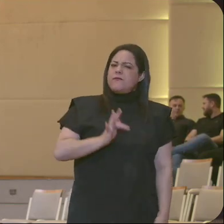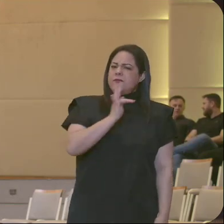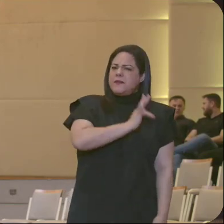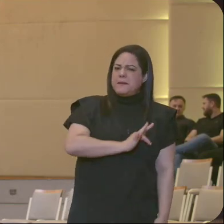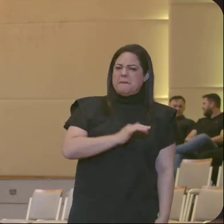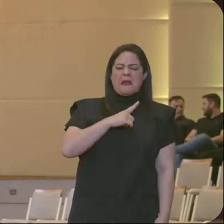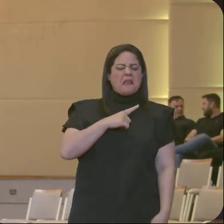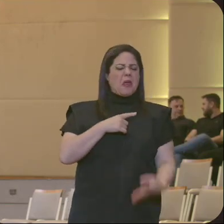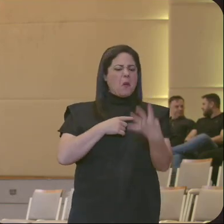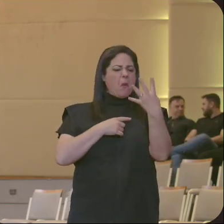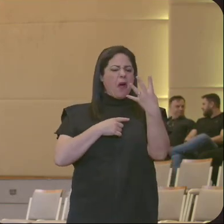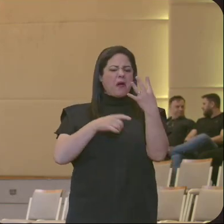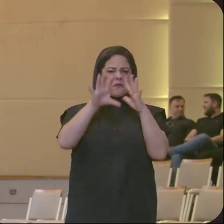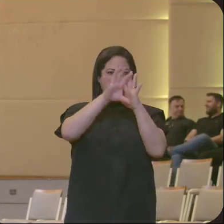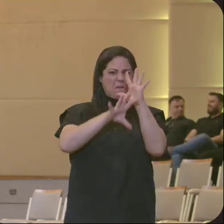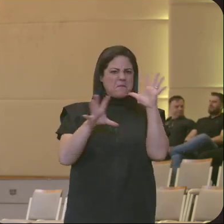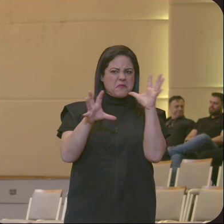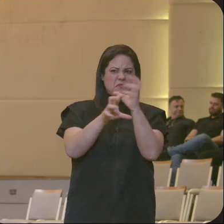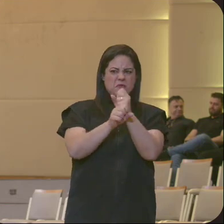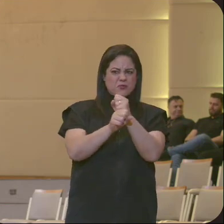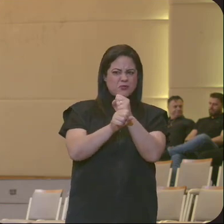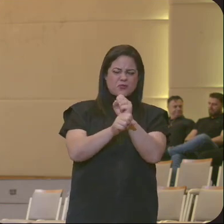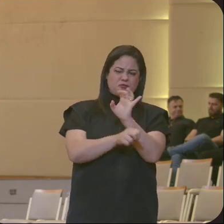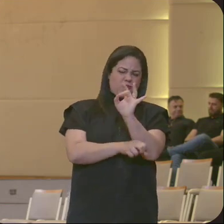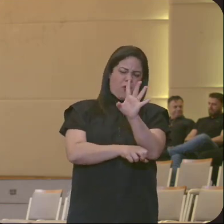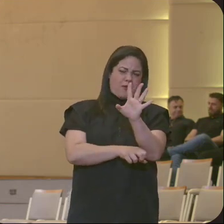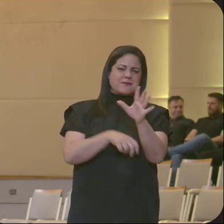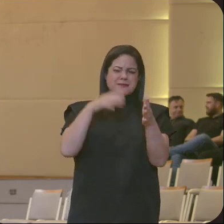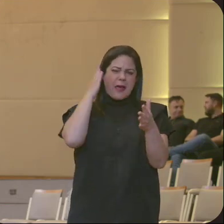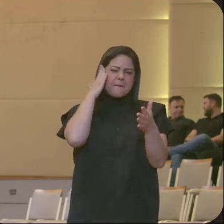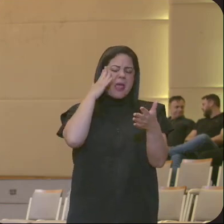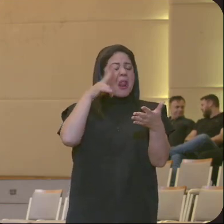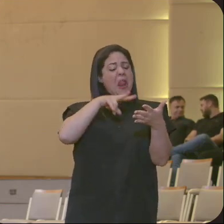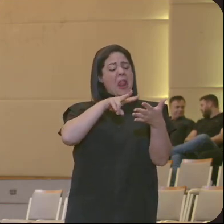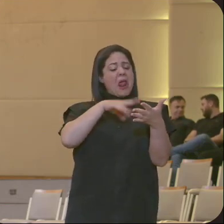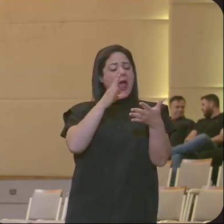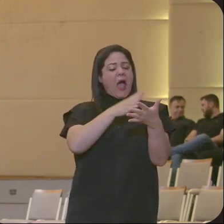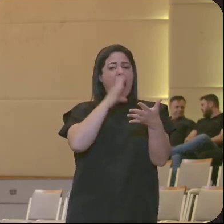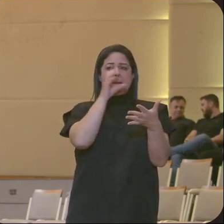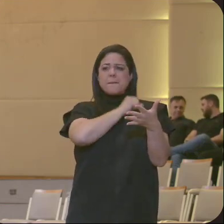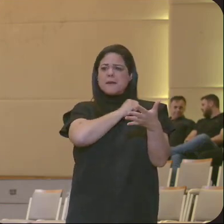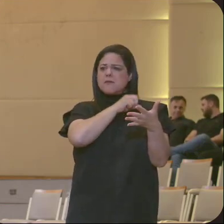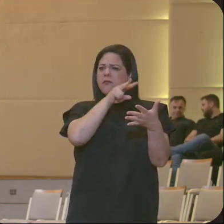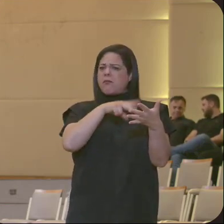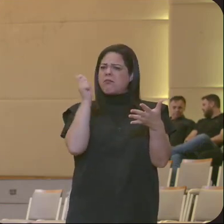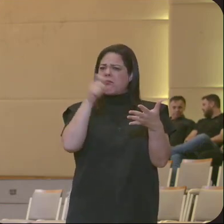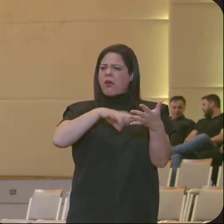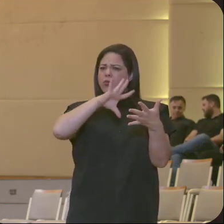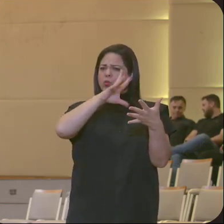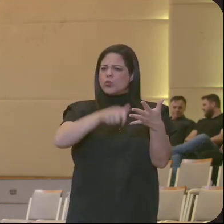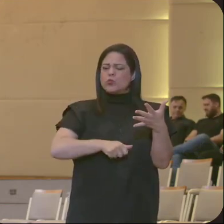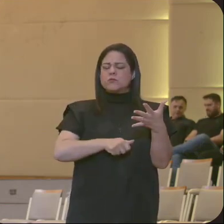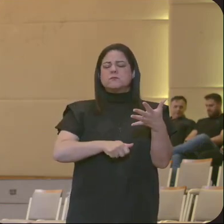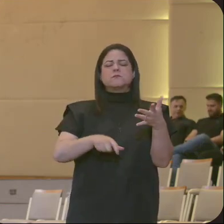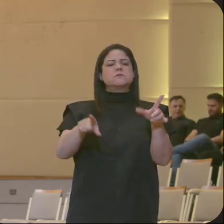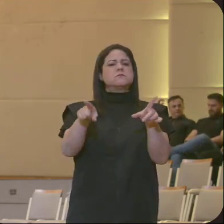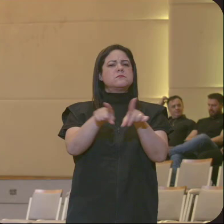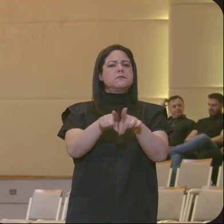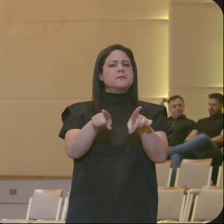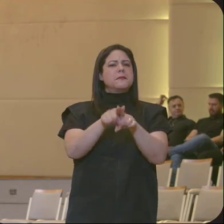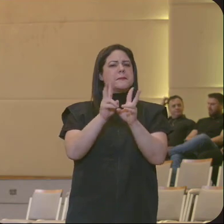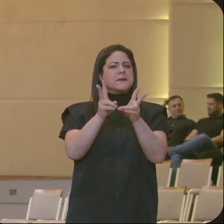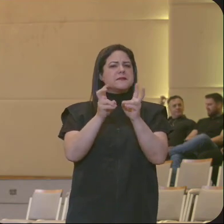4 capítulos, aquelas cartas, aqueles livros da Bíblia em que você senta e lê rapidinho, a gente vê o mesmo